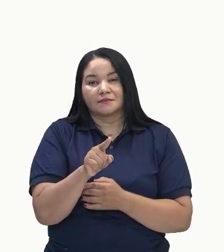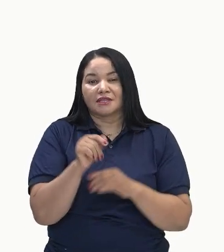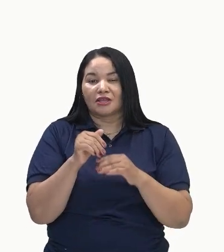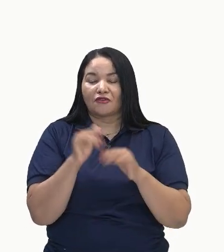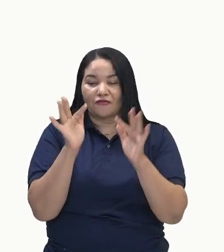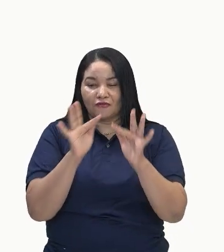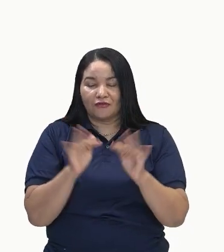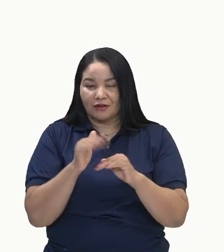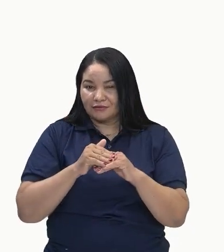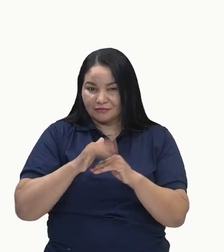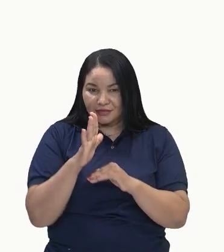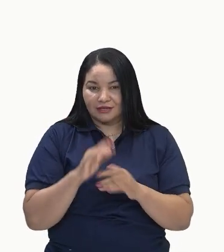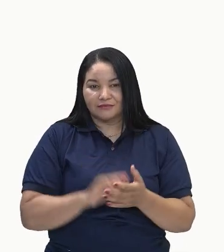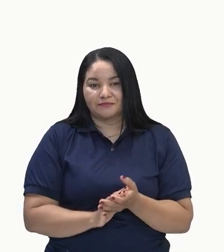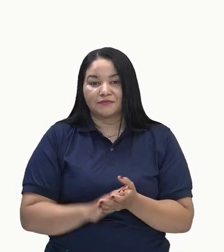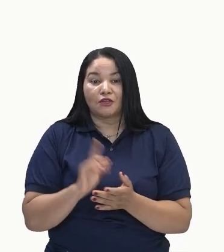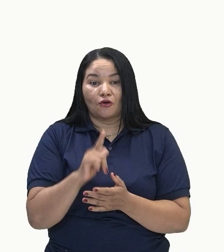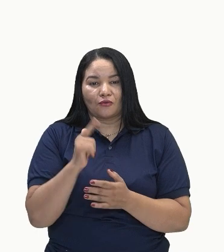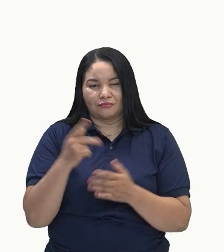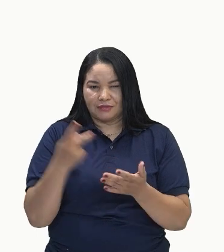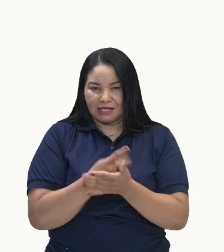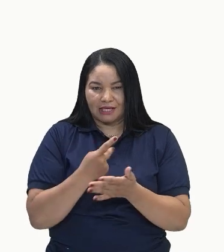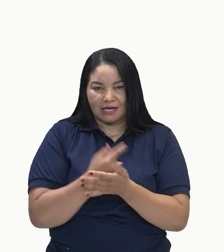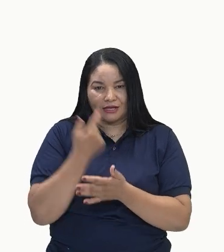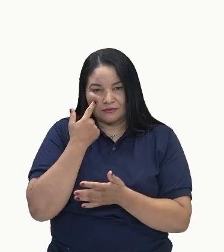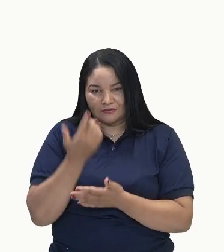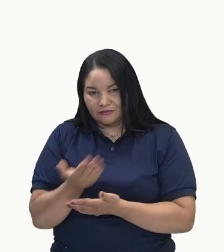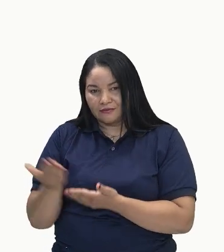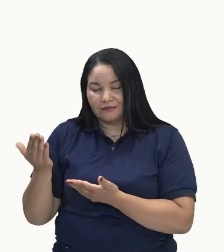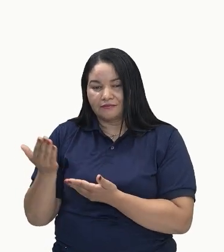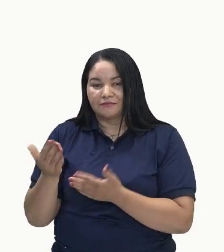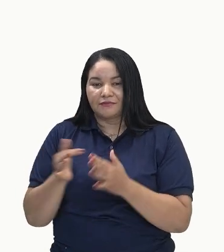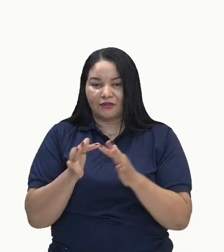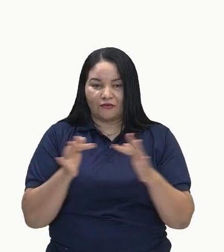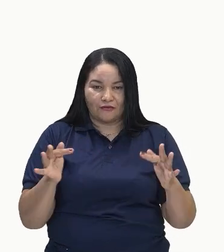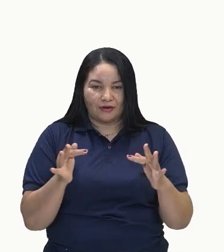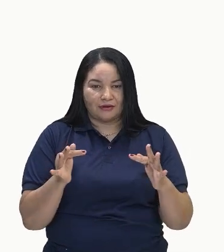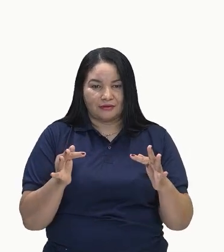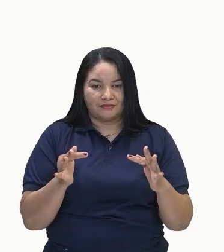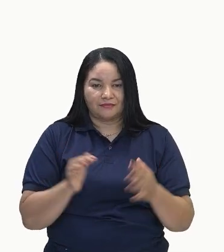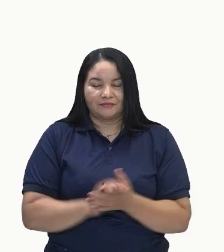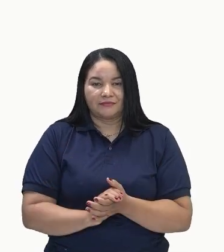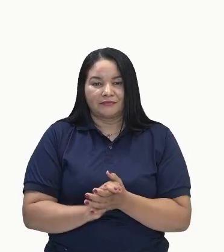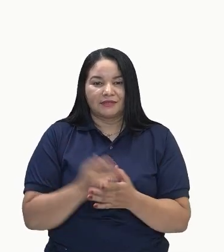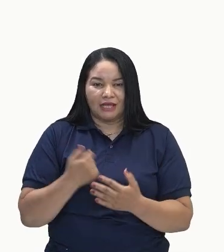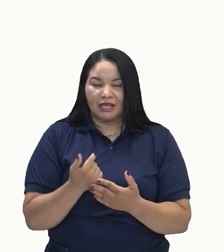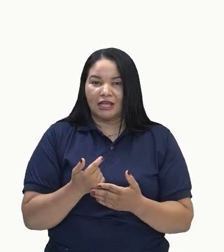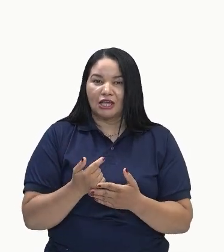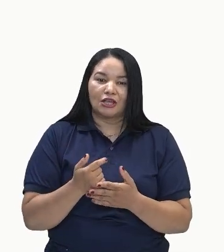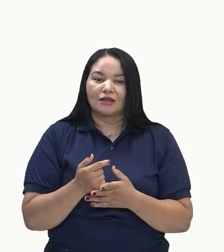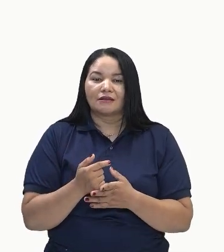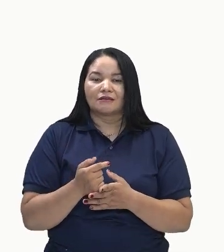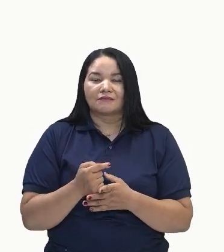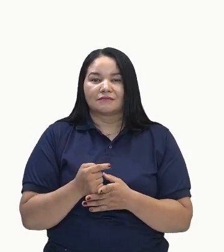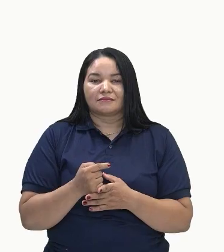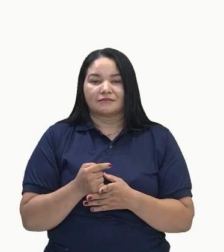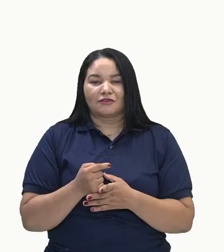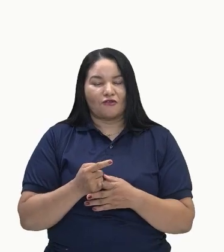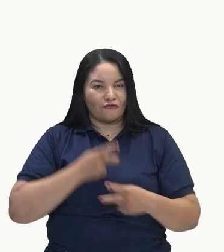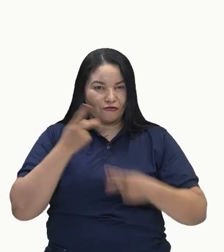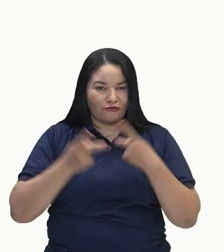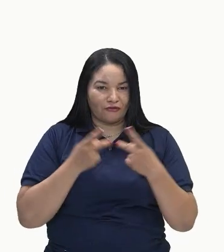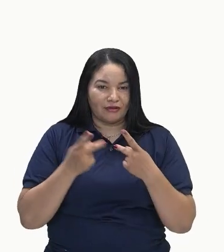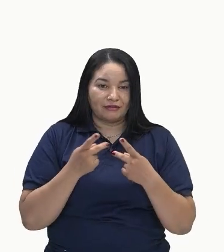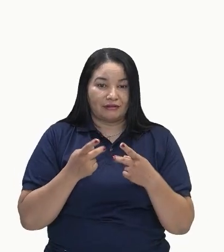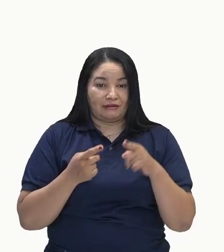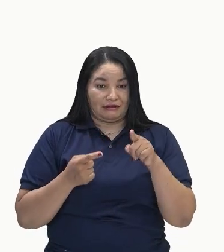feliz. Incorrect. This is the expensive car. Não, eu não posso falar este é o the